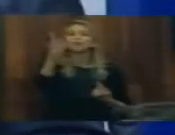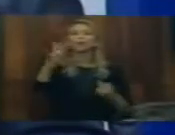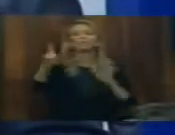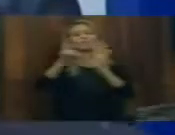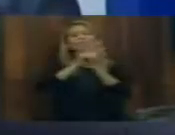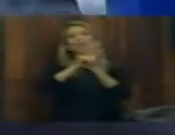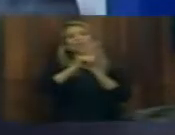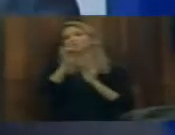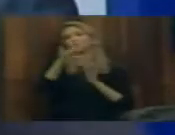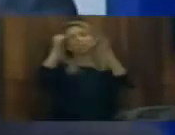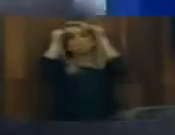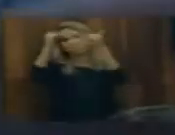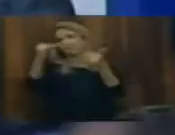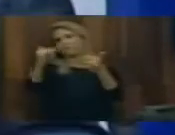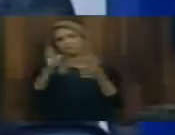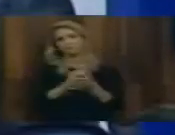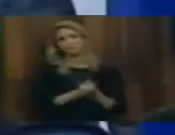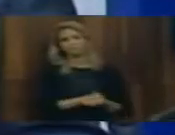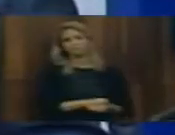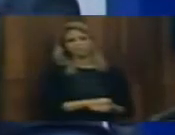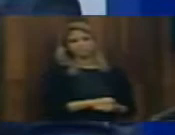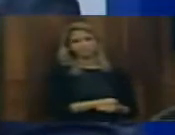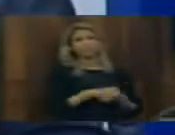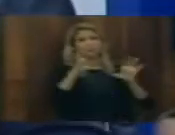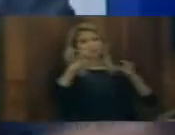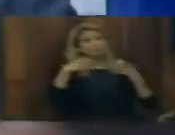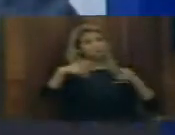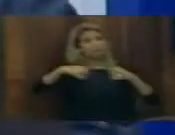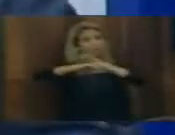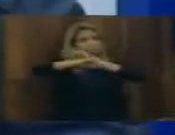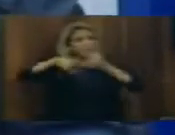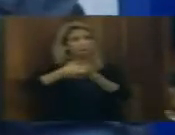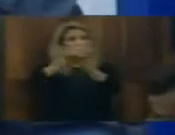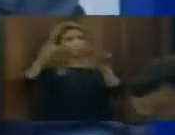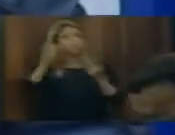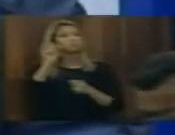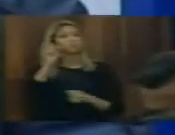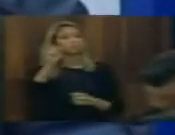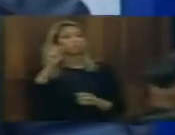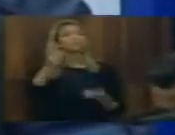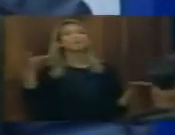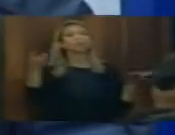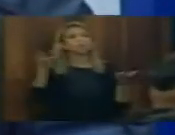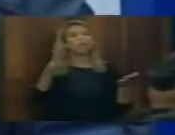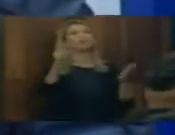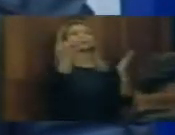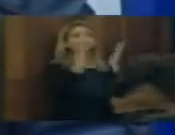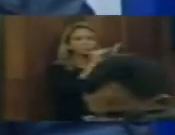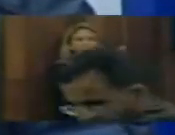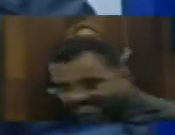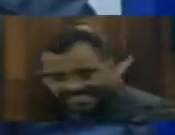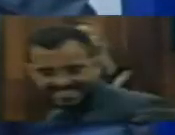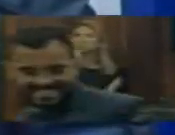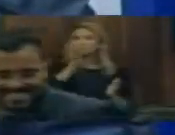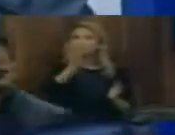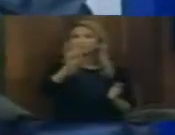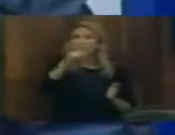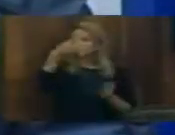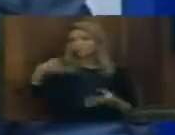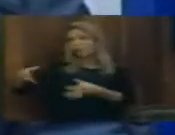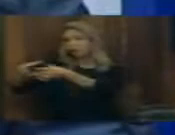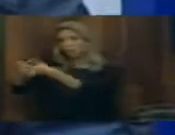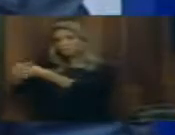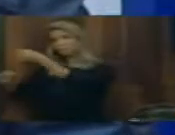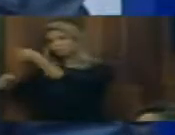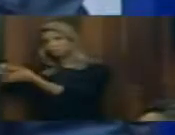saúde, que entrará hoje em pauta, já está em pauta, e irá para a CCJ irá analisar e